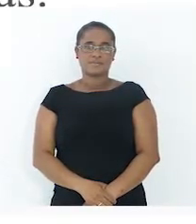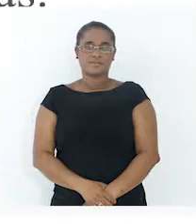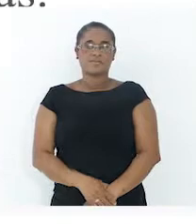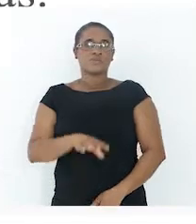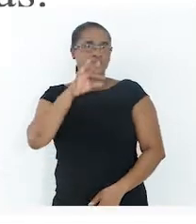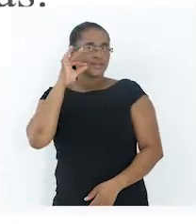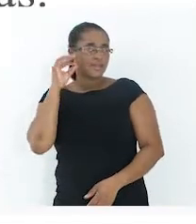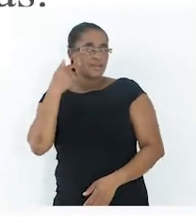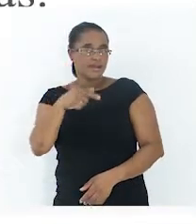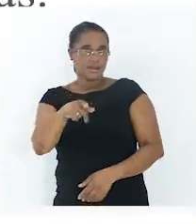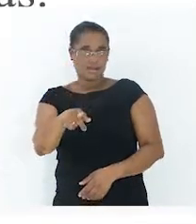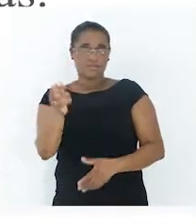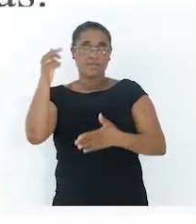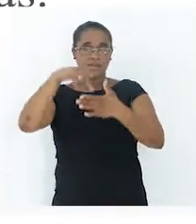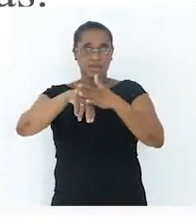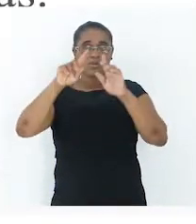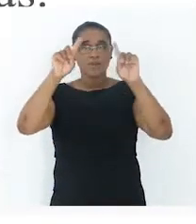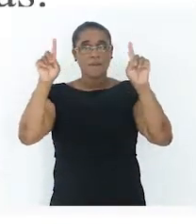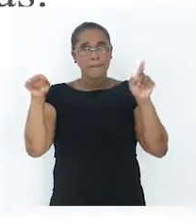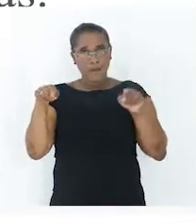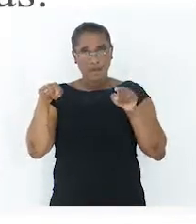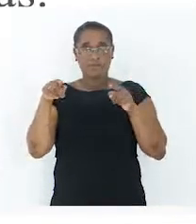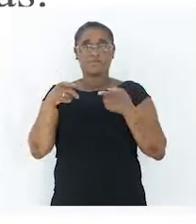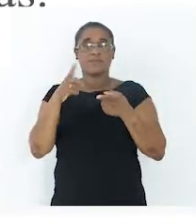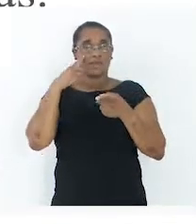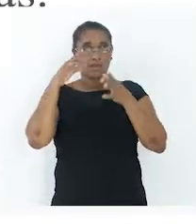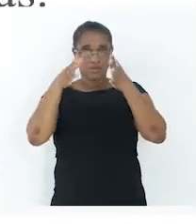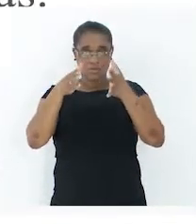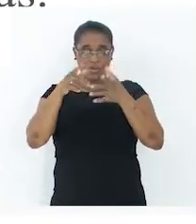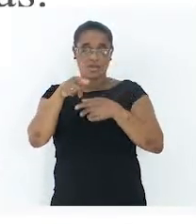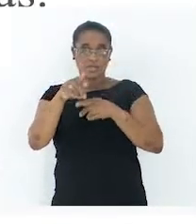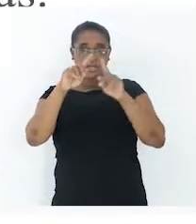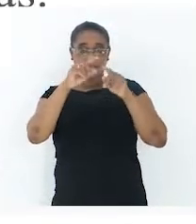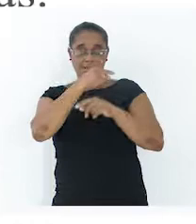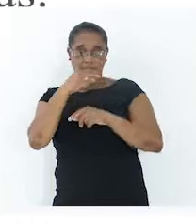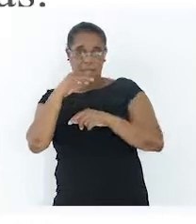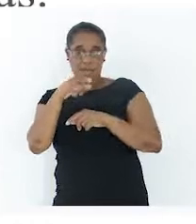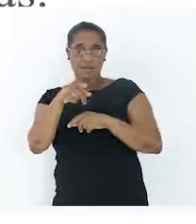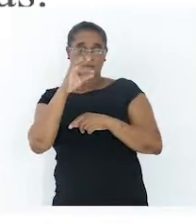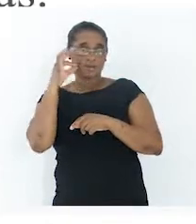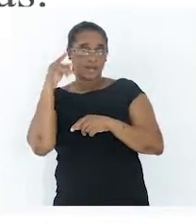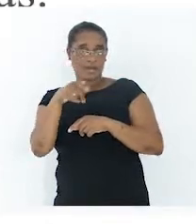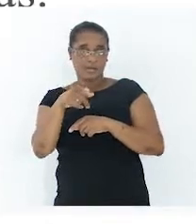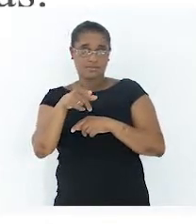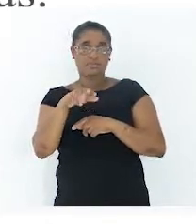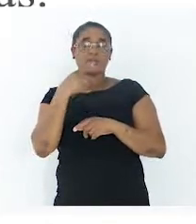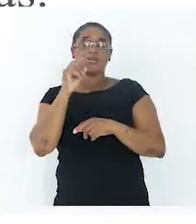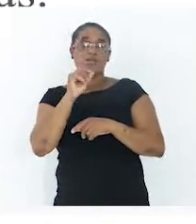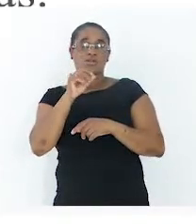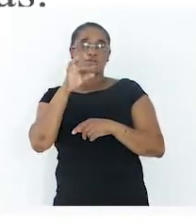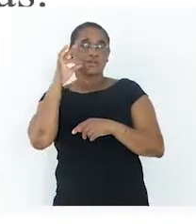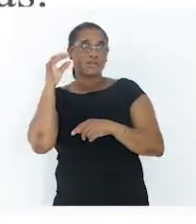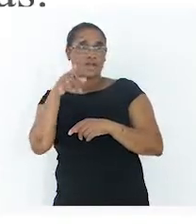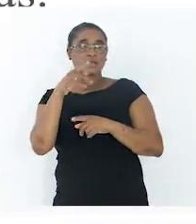Os sinais que se encontram dentro de parênteses, atenção, esses sinais chamam-se sinais